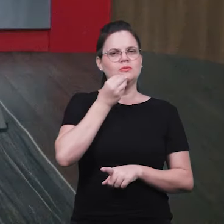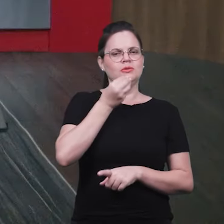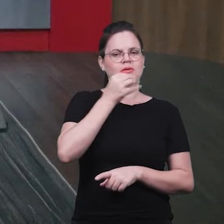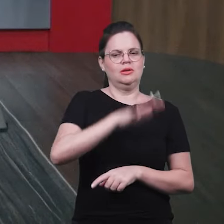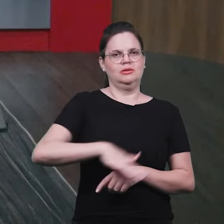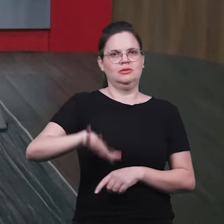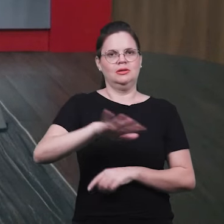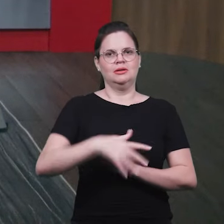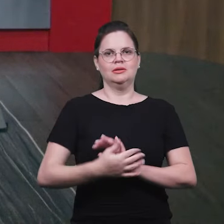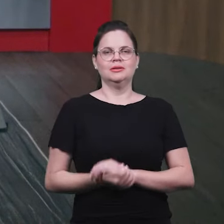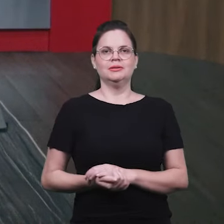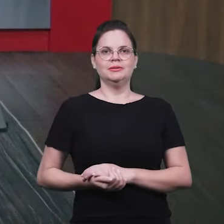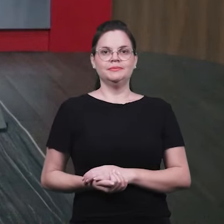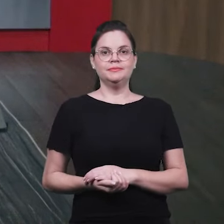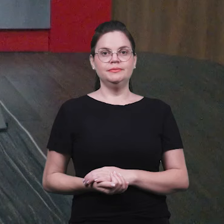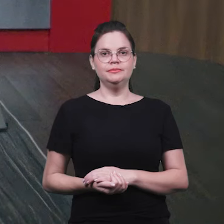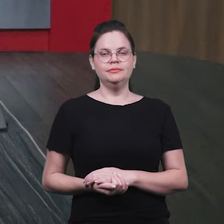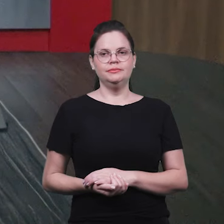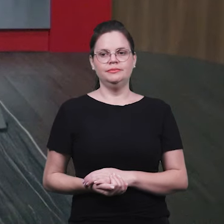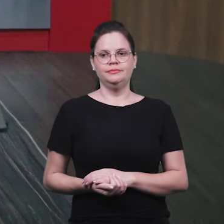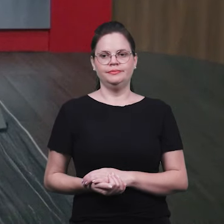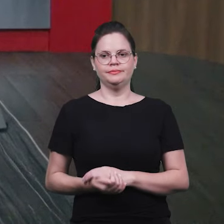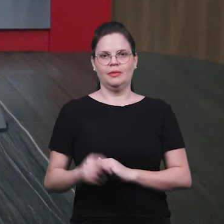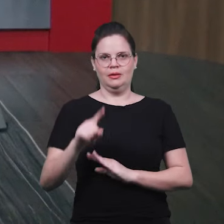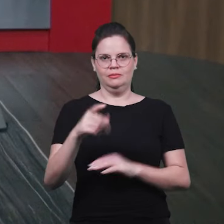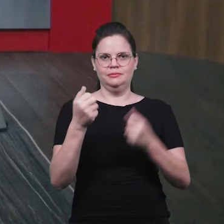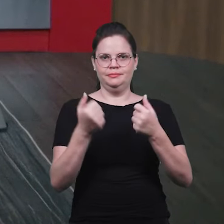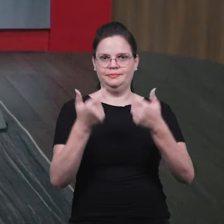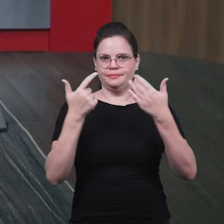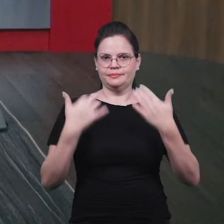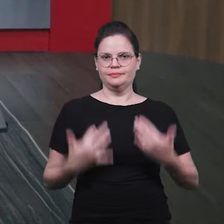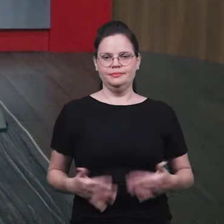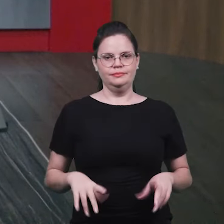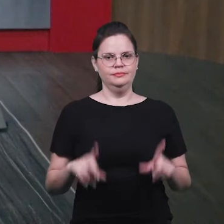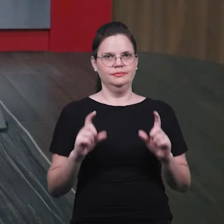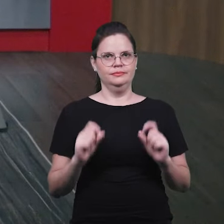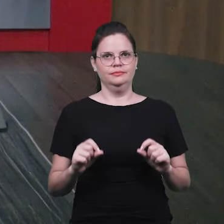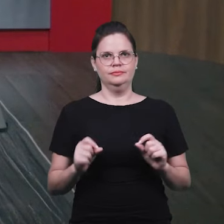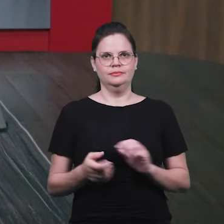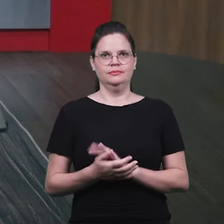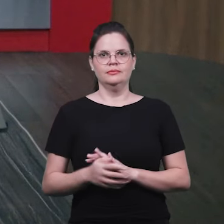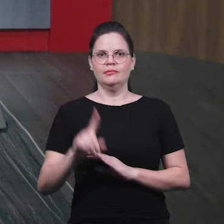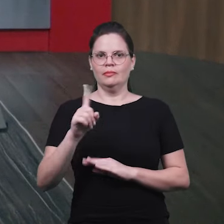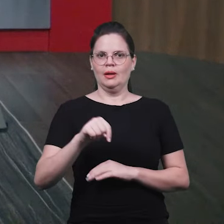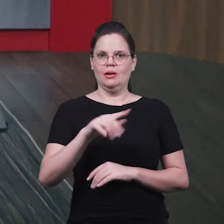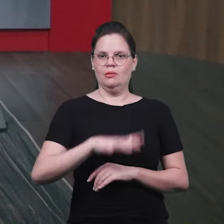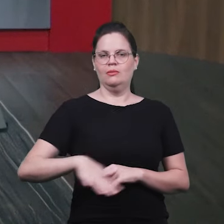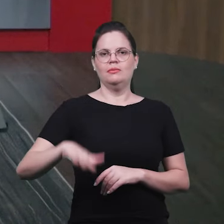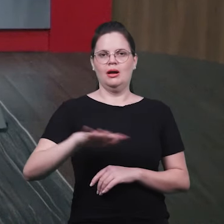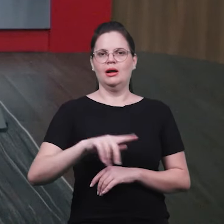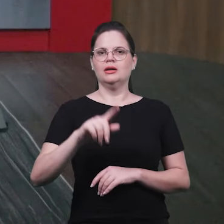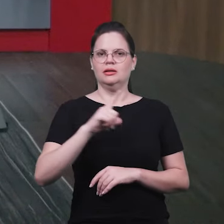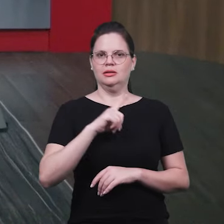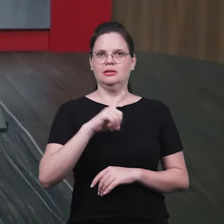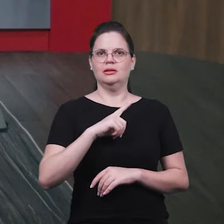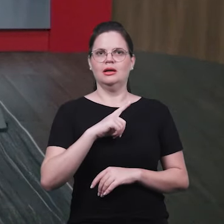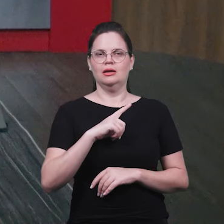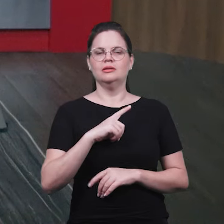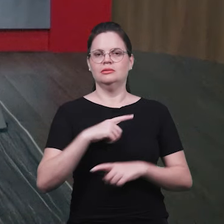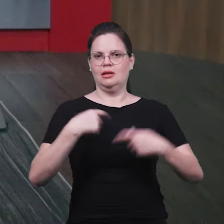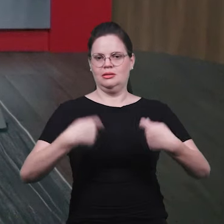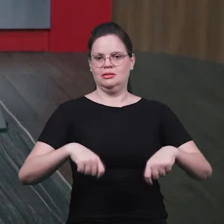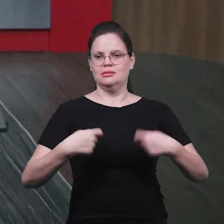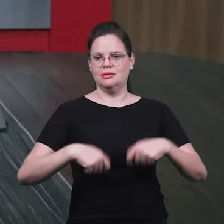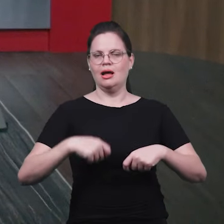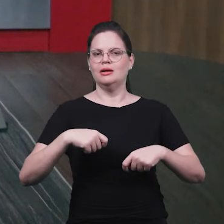E aí, pelo que você me fala, pelo que eu estou percebendo, é uma área que carece de profissionais, né? E não a